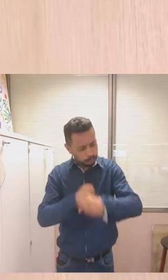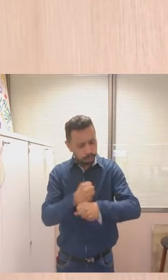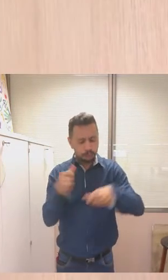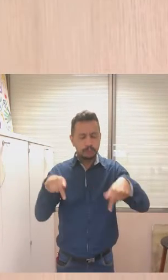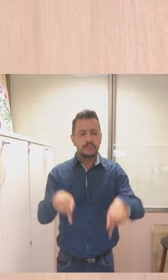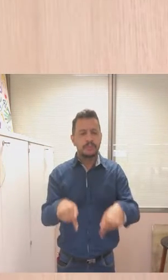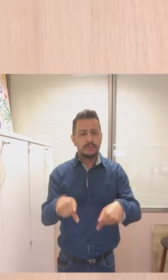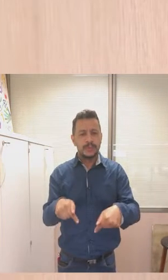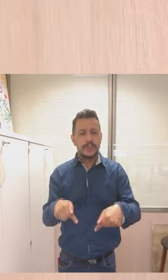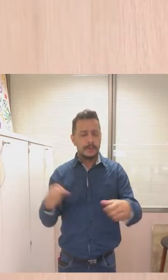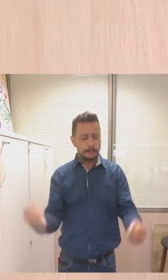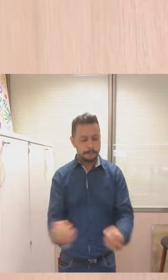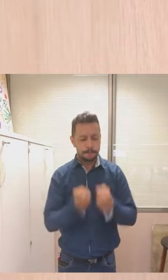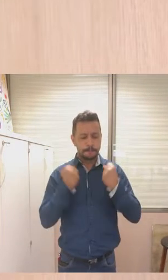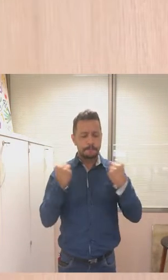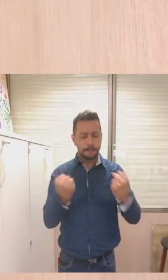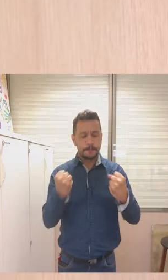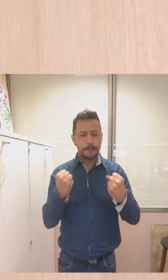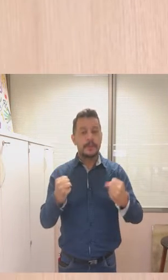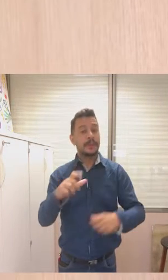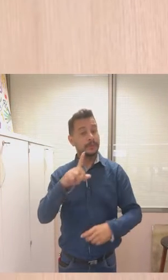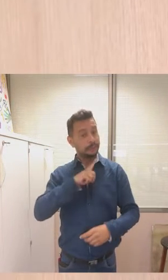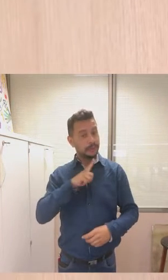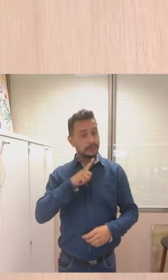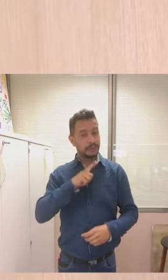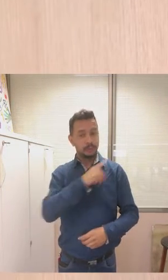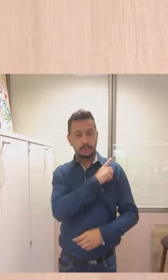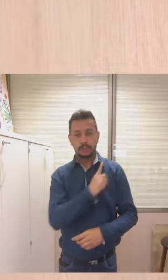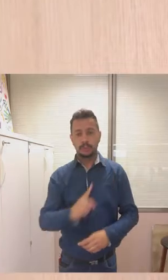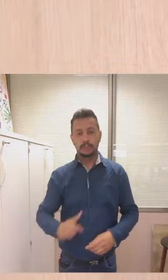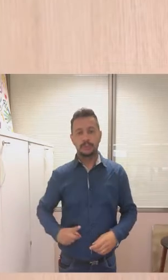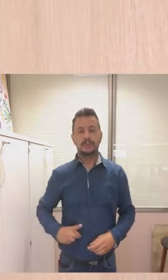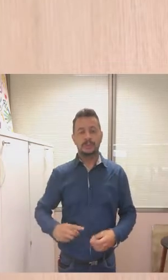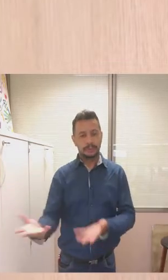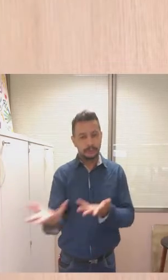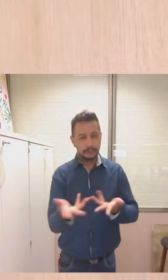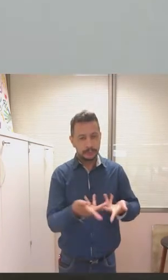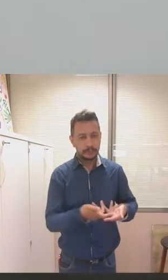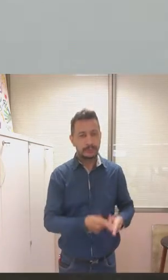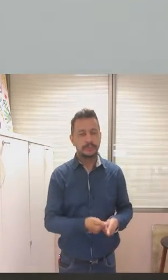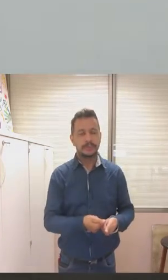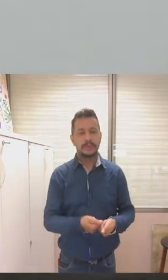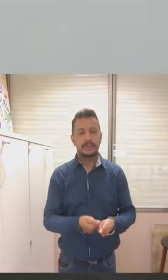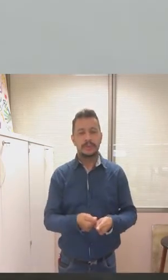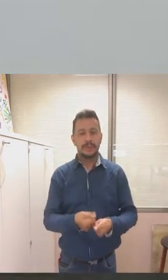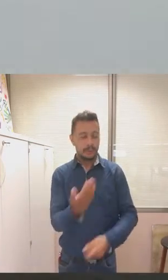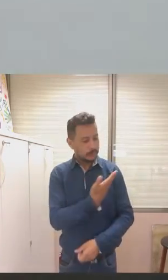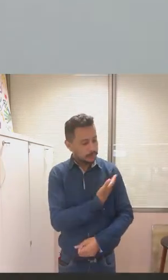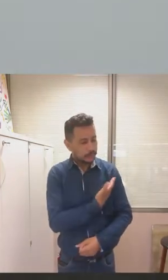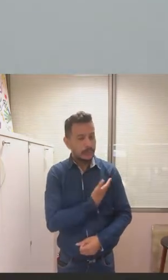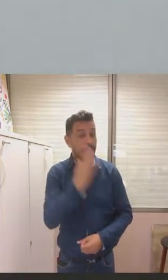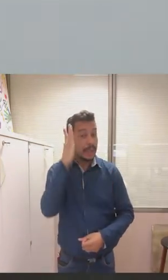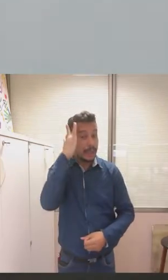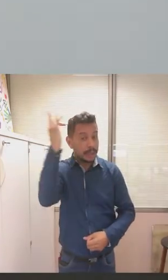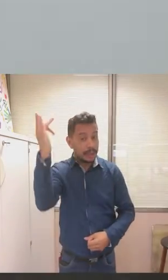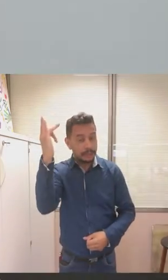vapor para intensificar ela organização diretor Marcelo Mendes tem um convite para você comparada